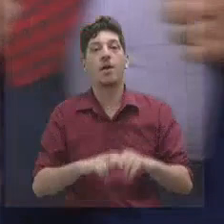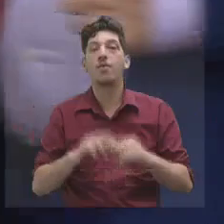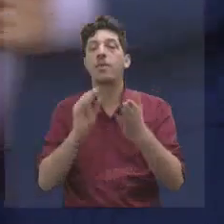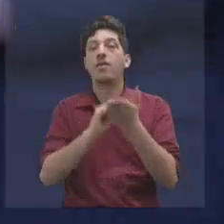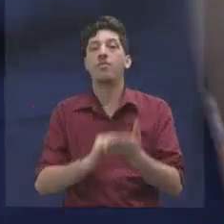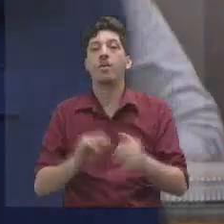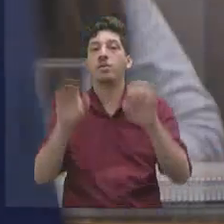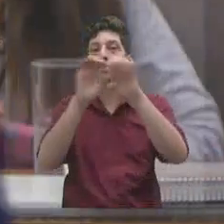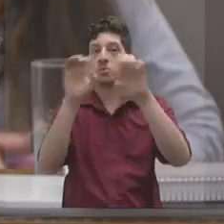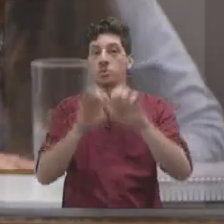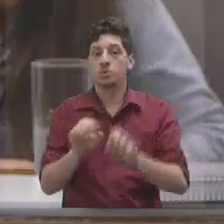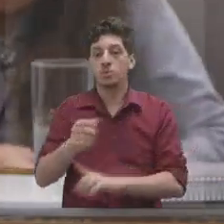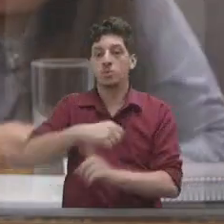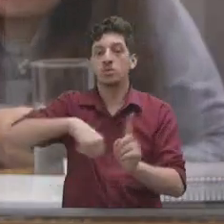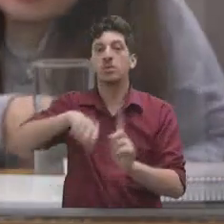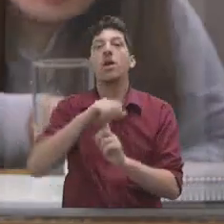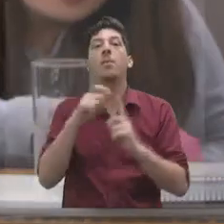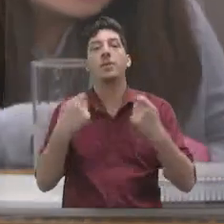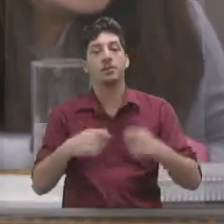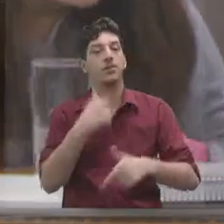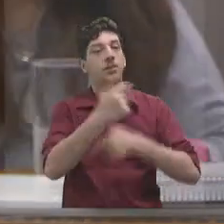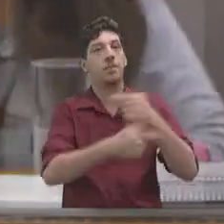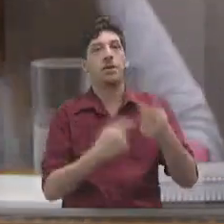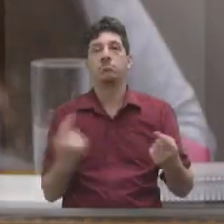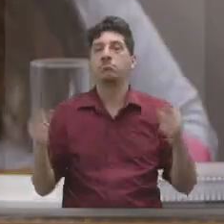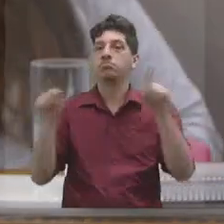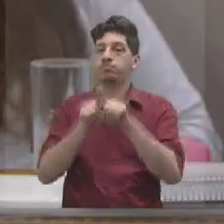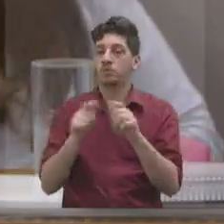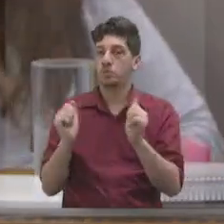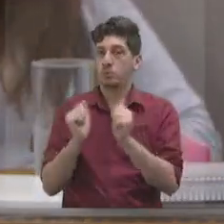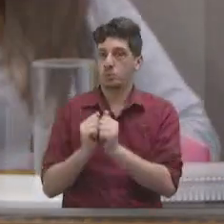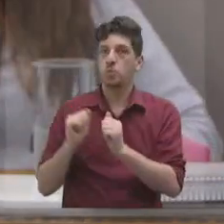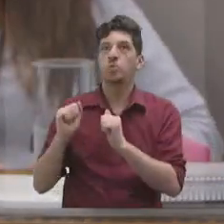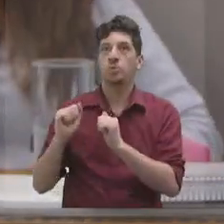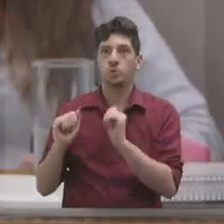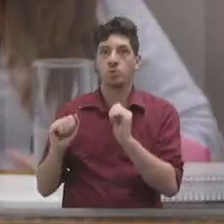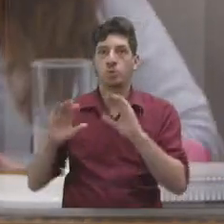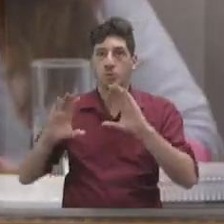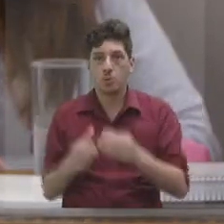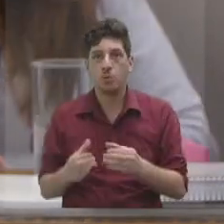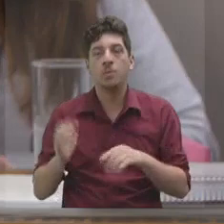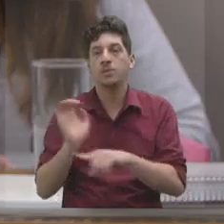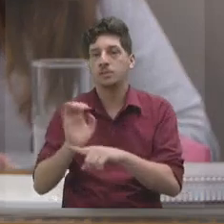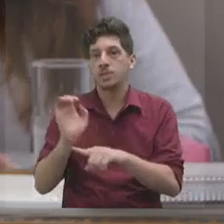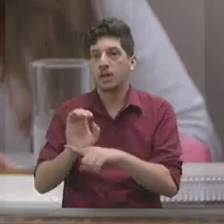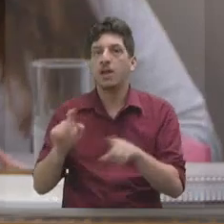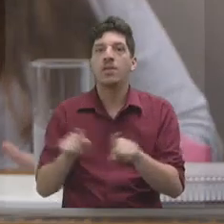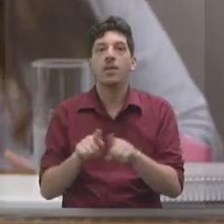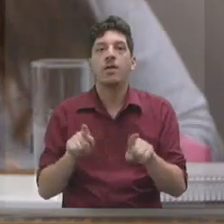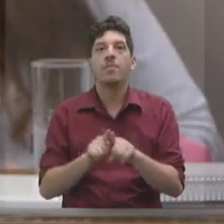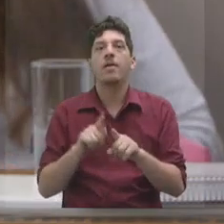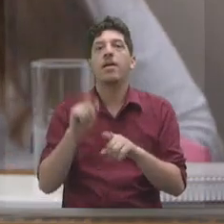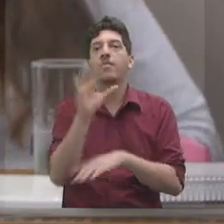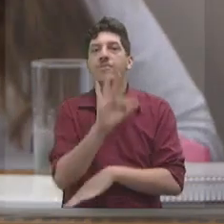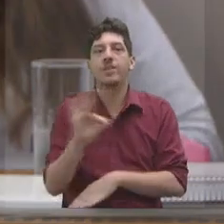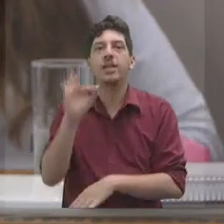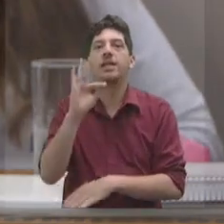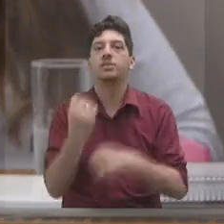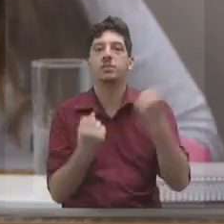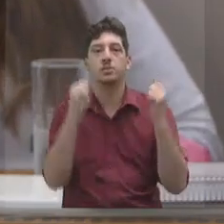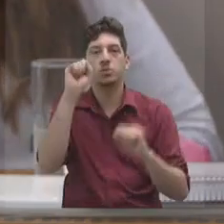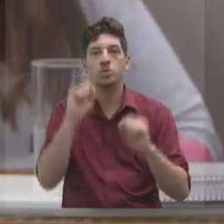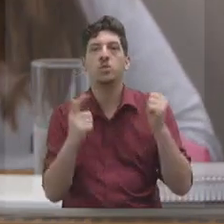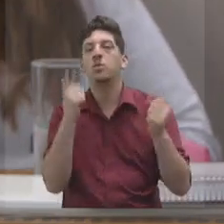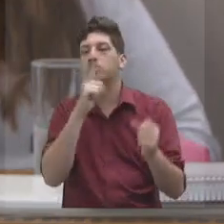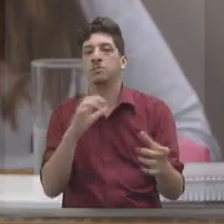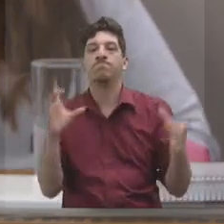um trabalho conjunto coordenado junto com o time do desenvolvimento econômico do Estado Confederação das Indústrias para a gente poder fazer esse então